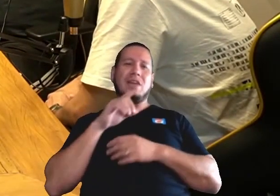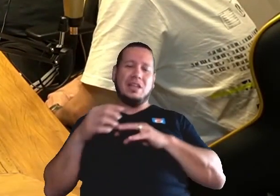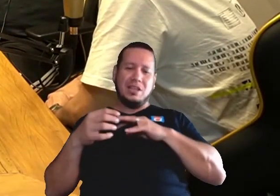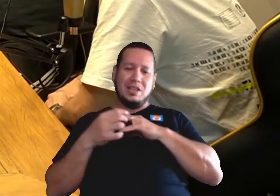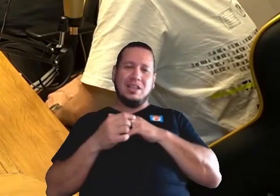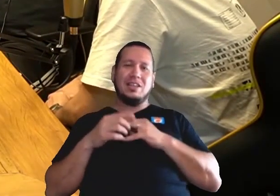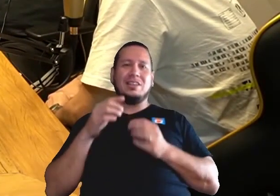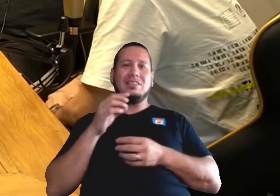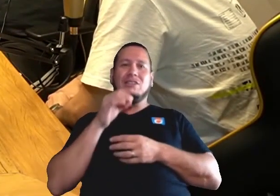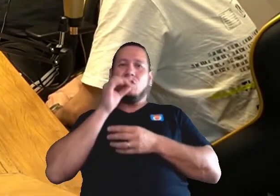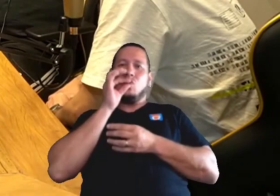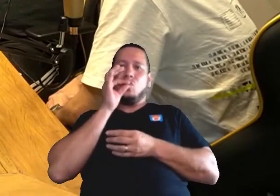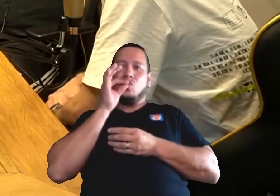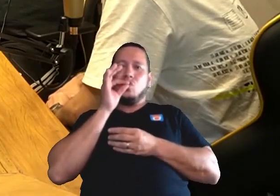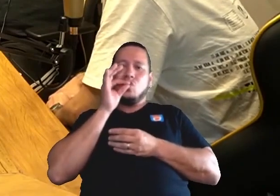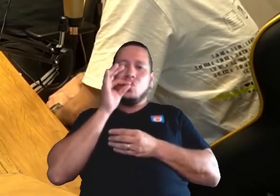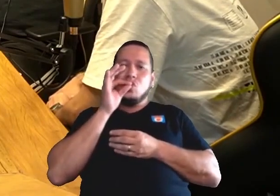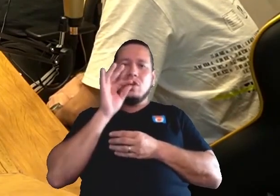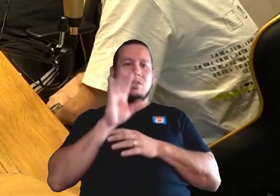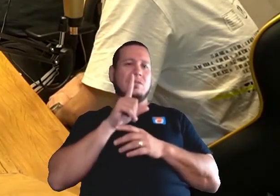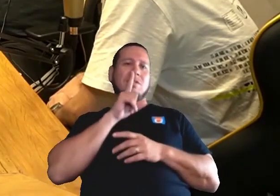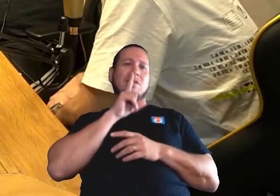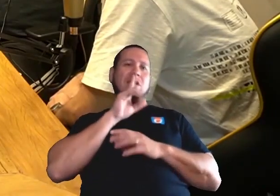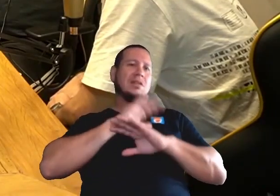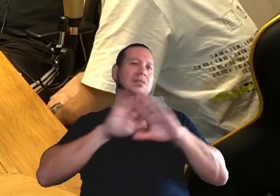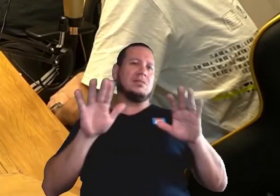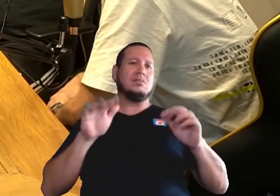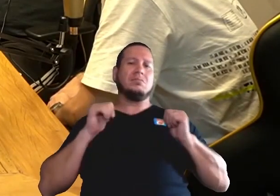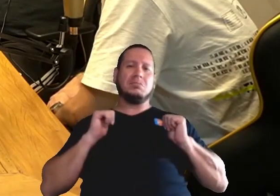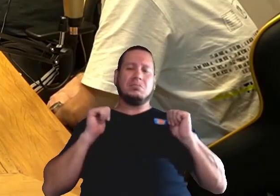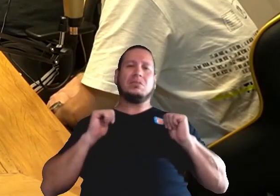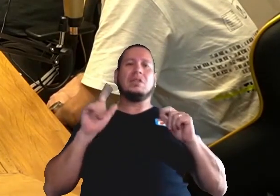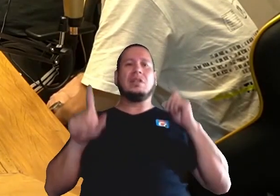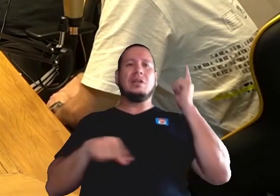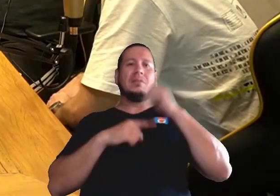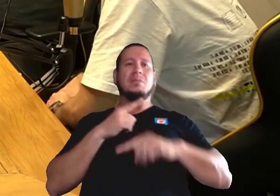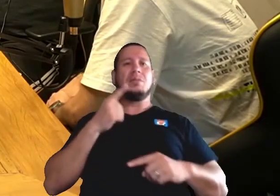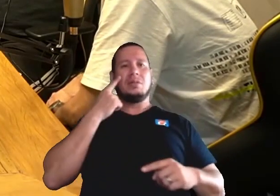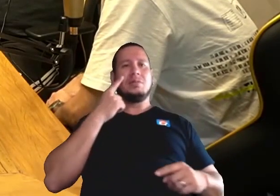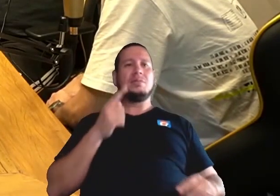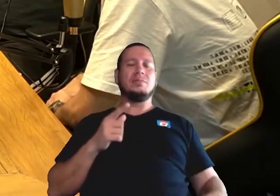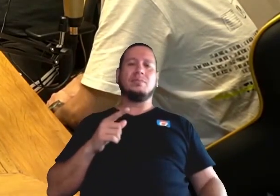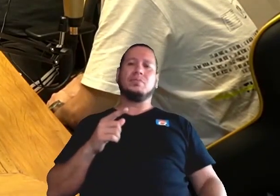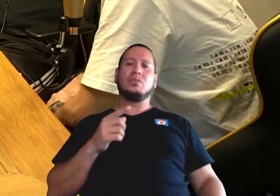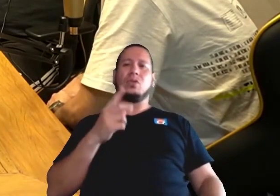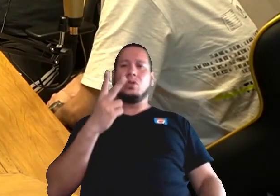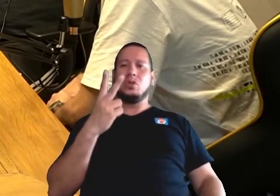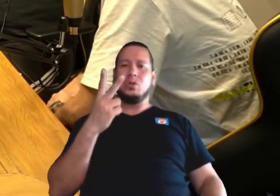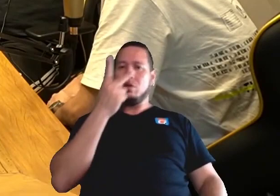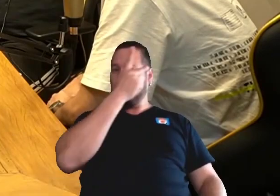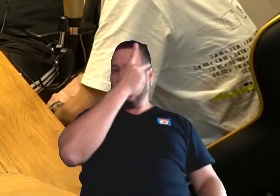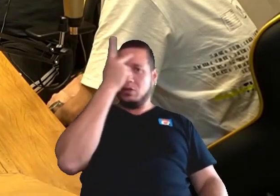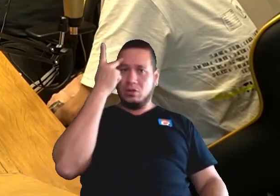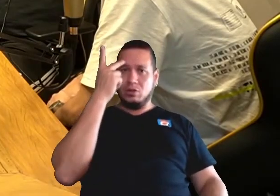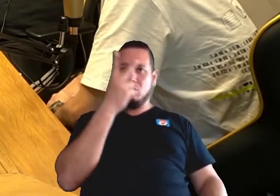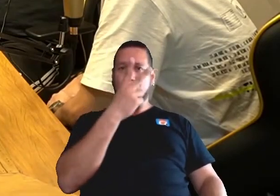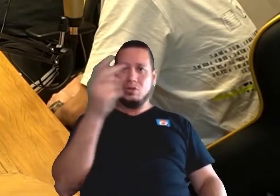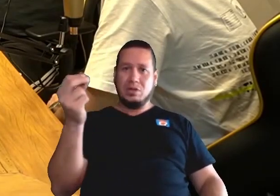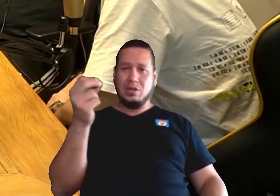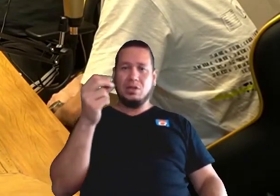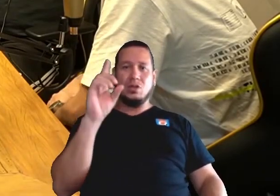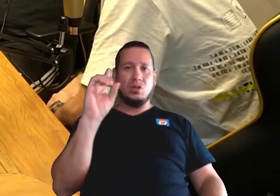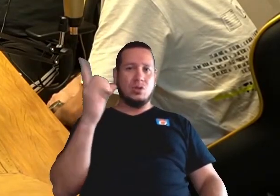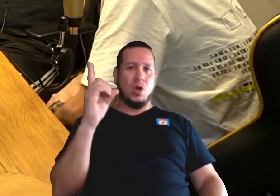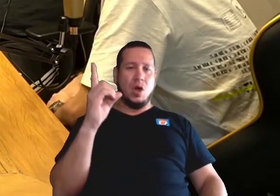com aliança no dedo assim tomando meu guaranazinho aqui assim quietinho na cadeirinha daí dois juntou 200